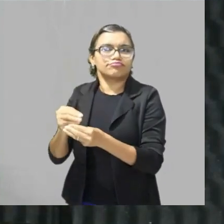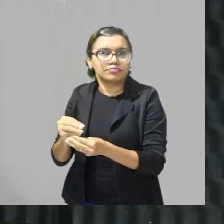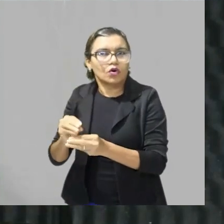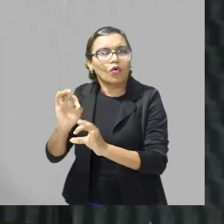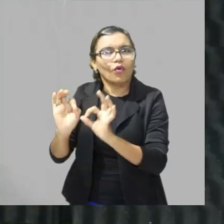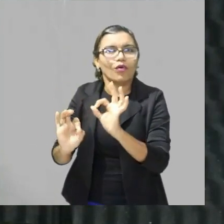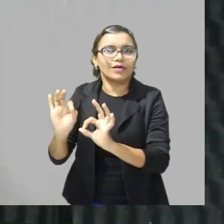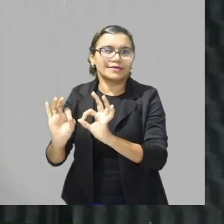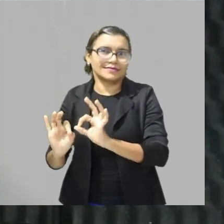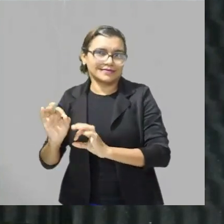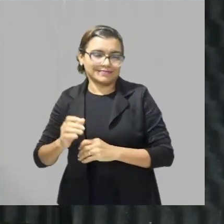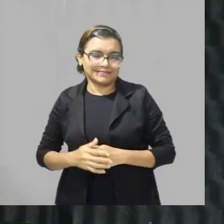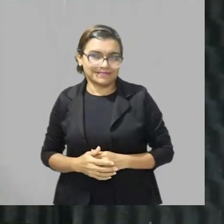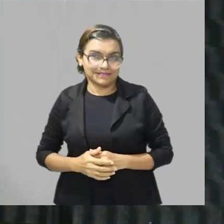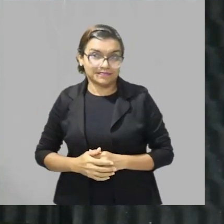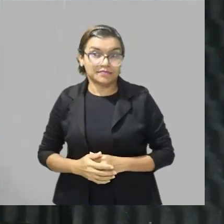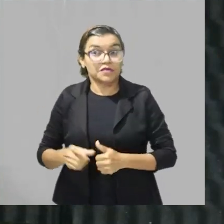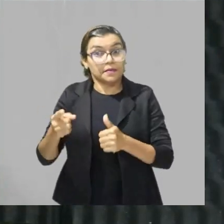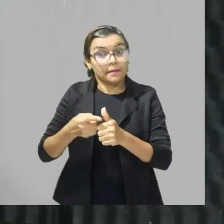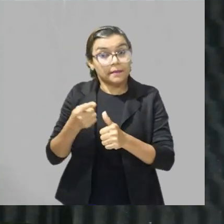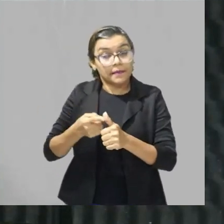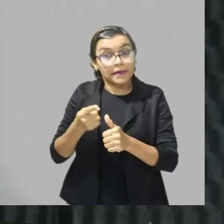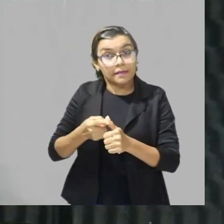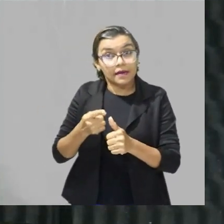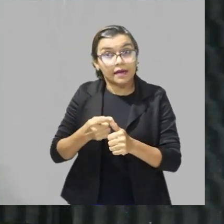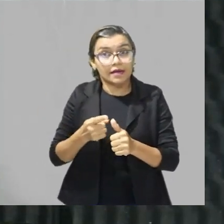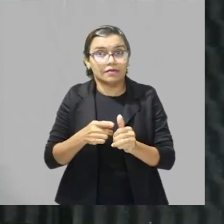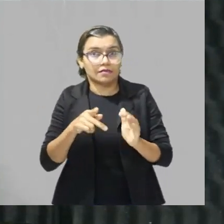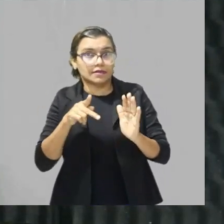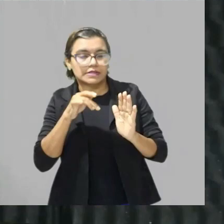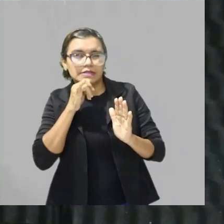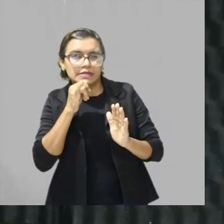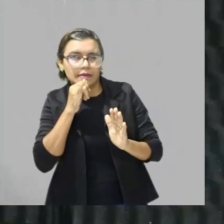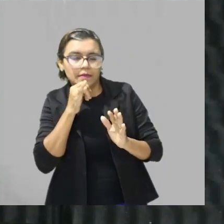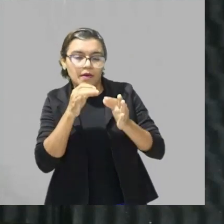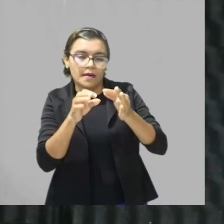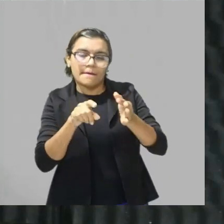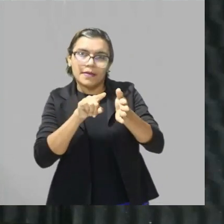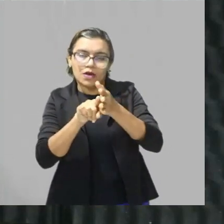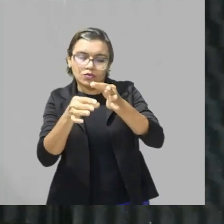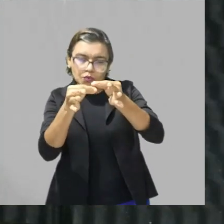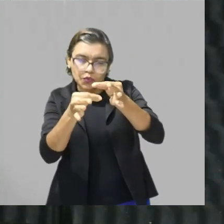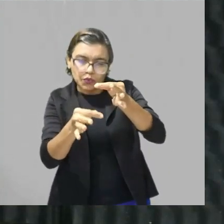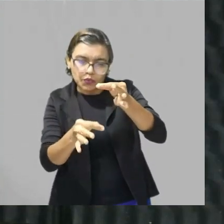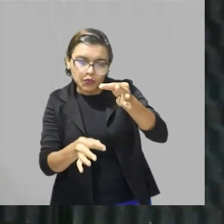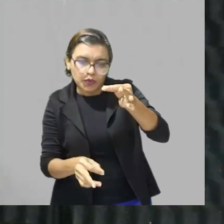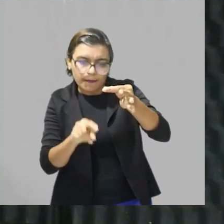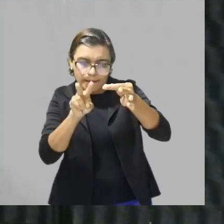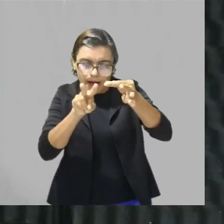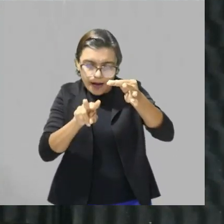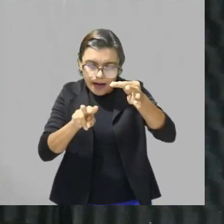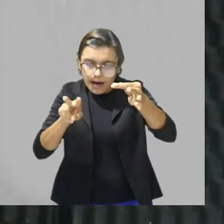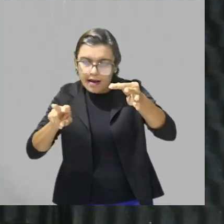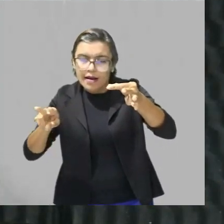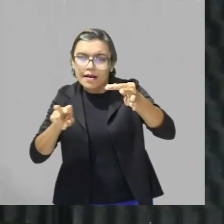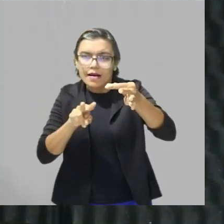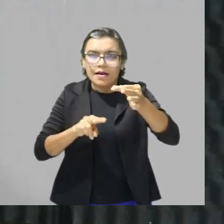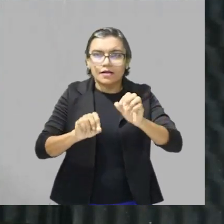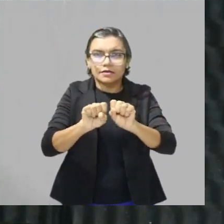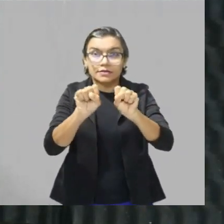organizar primeiro eu vou ver as partes analisar depois eu vou organizar sintetizar